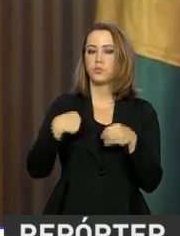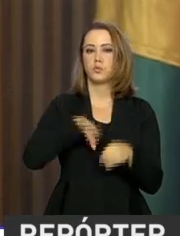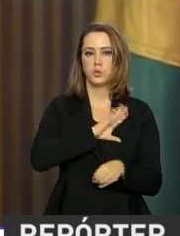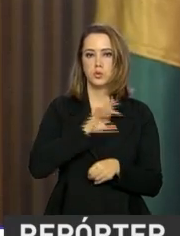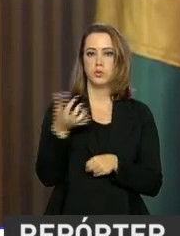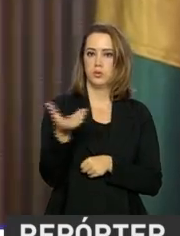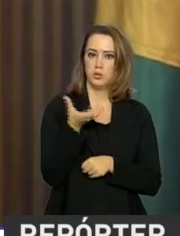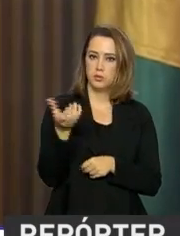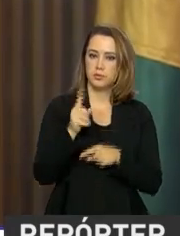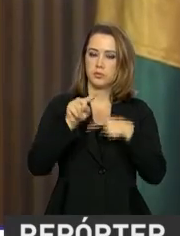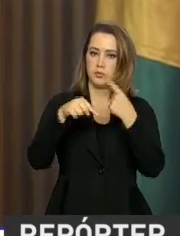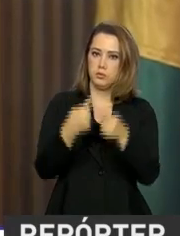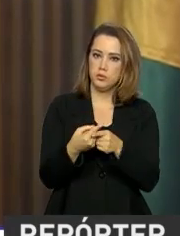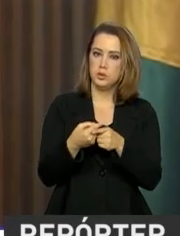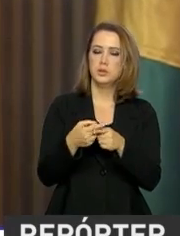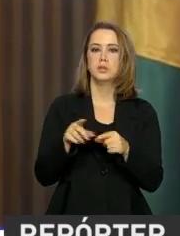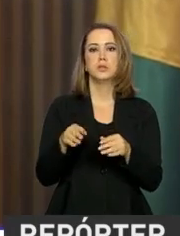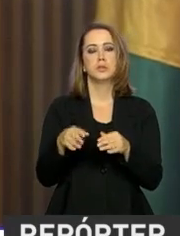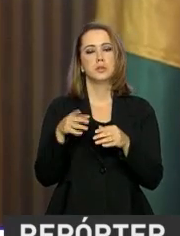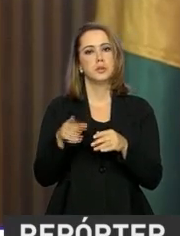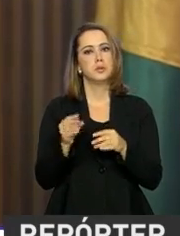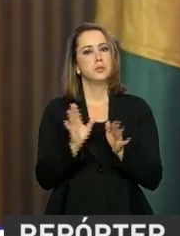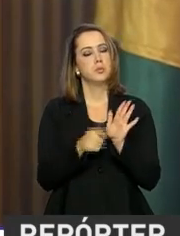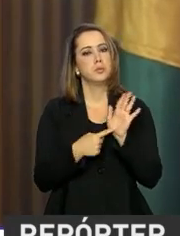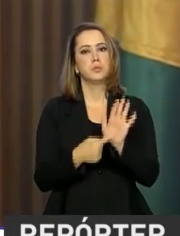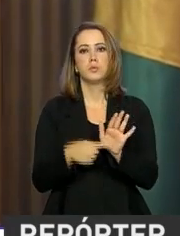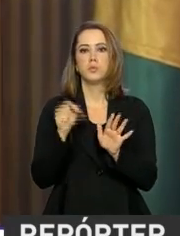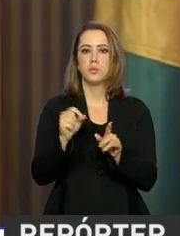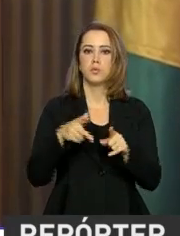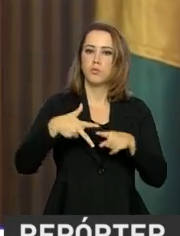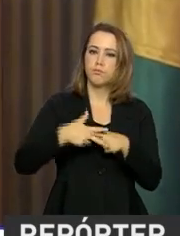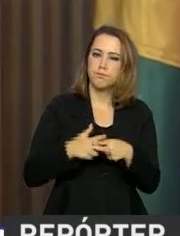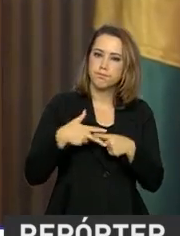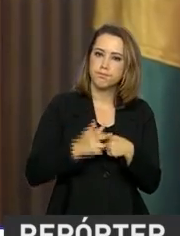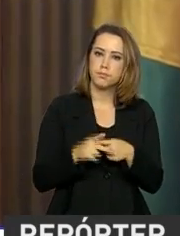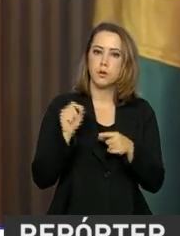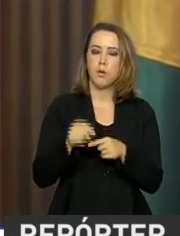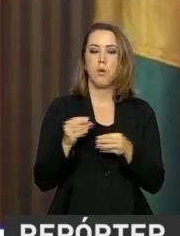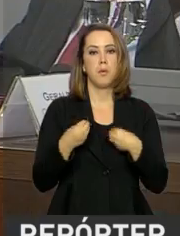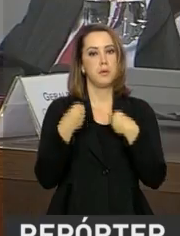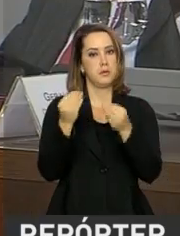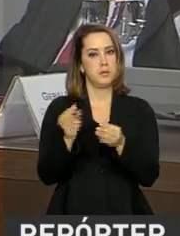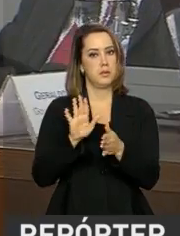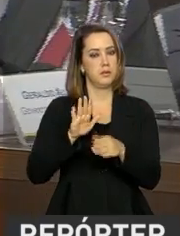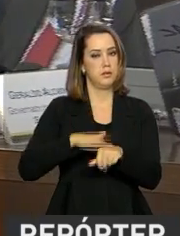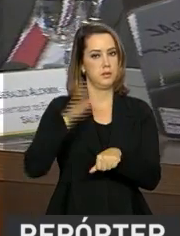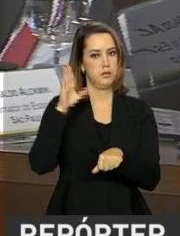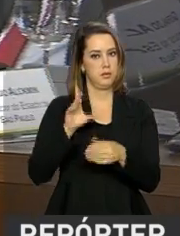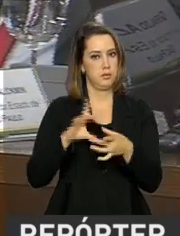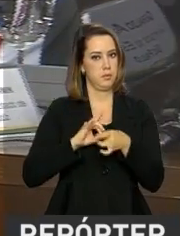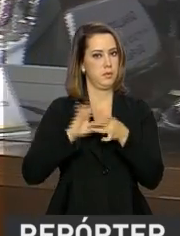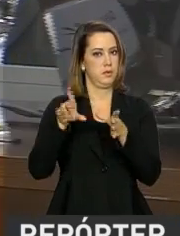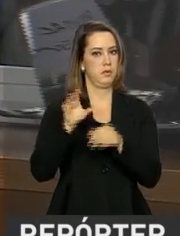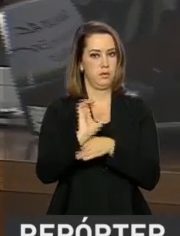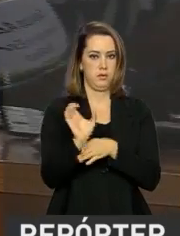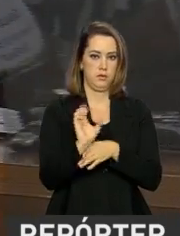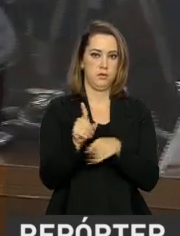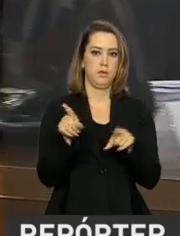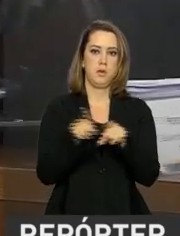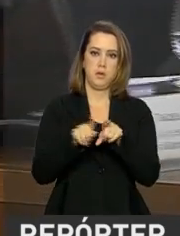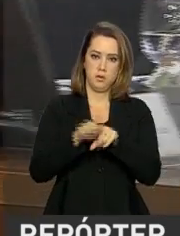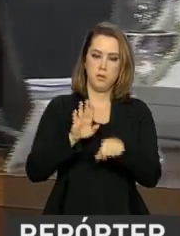fortíssima revisão do pacto federativo que conceda maior autonomia aos Estados e em conse